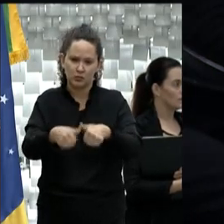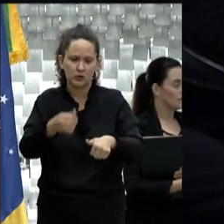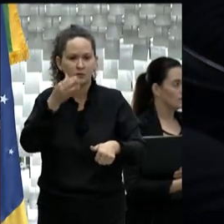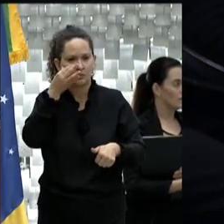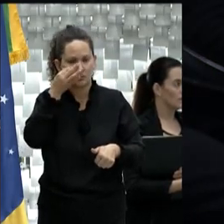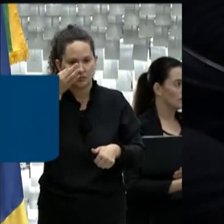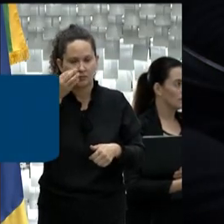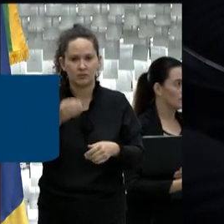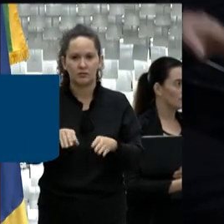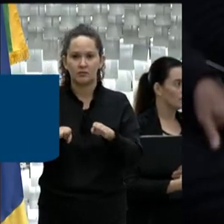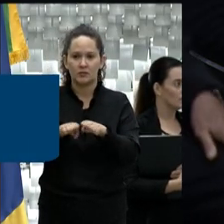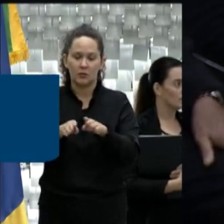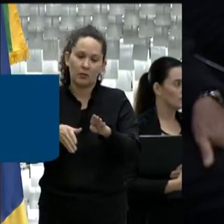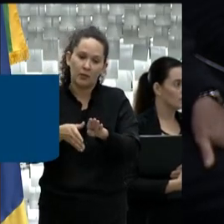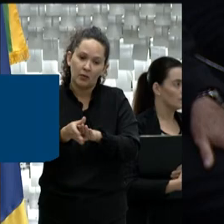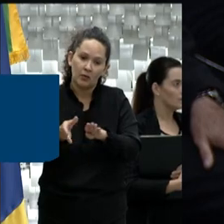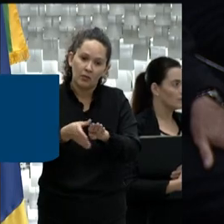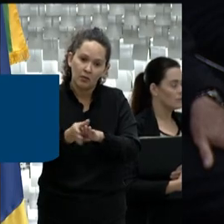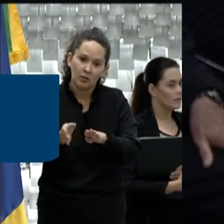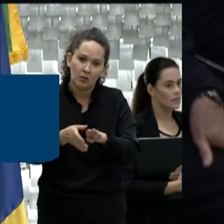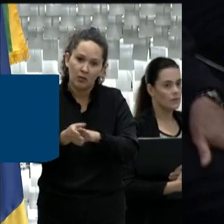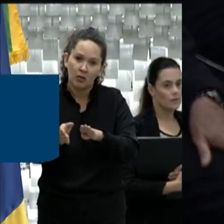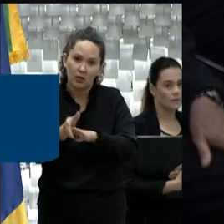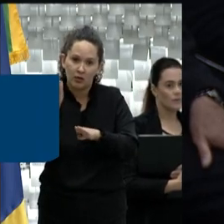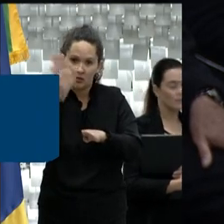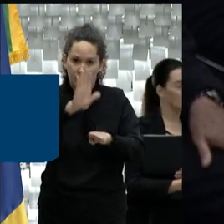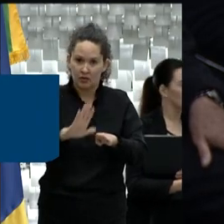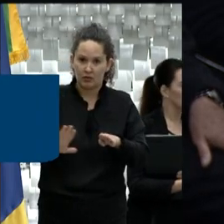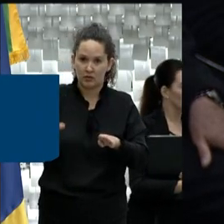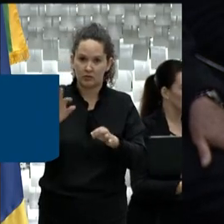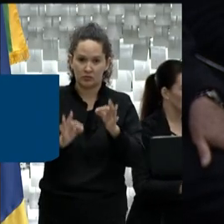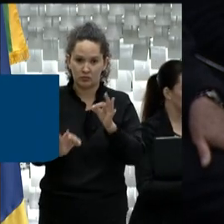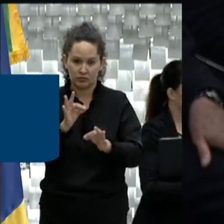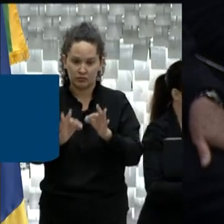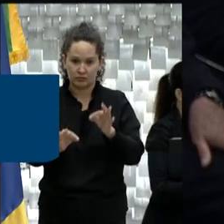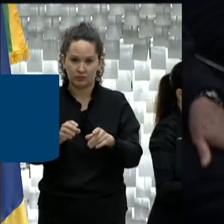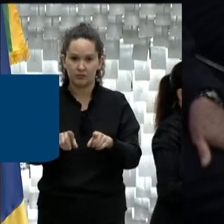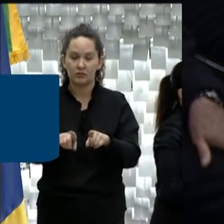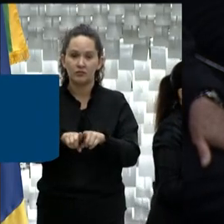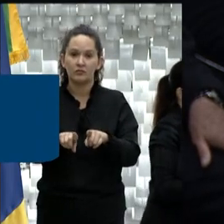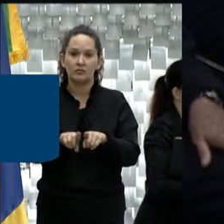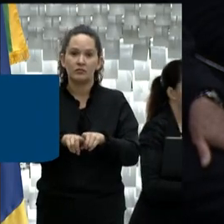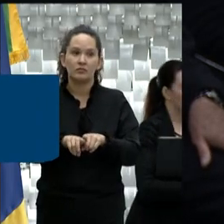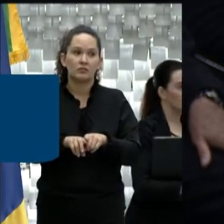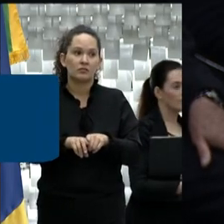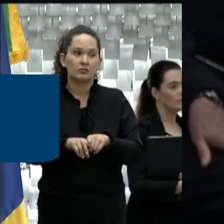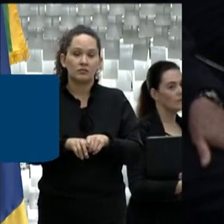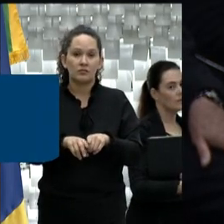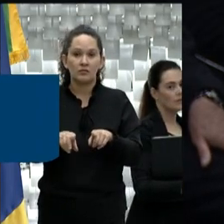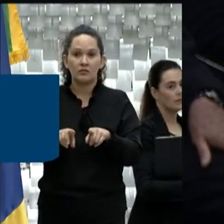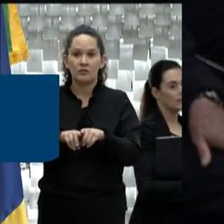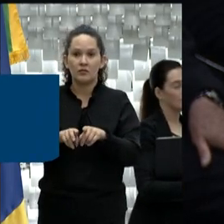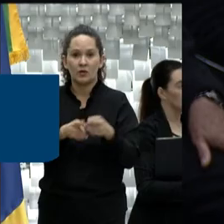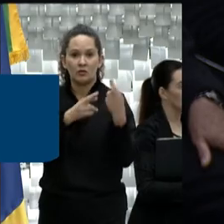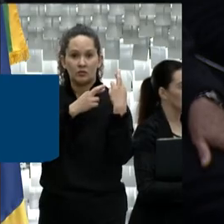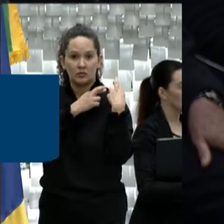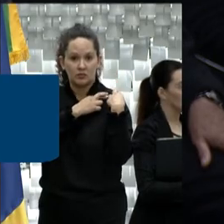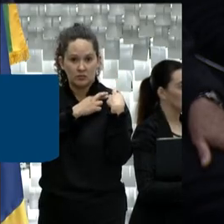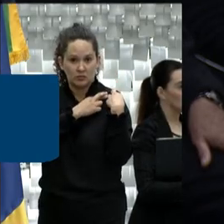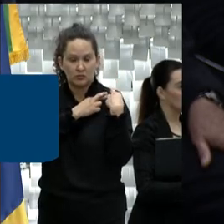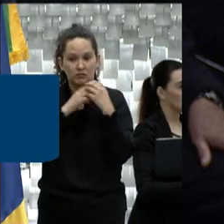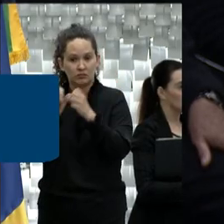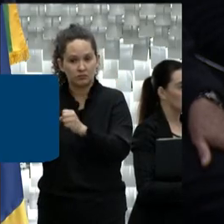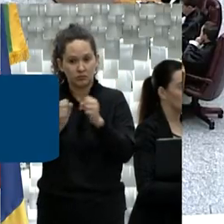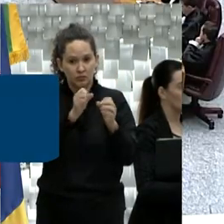presentes, os conselheiros do Conselho Nacional de Justiça e as autoridades do